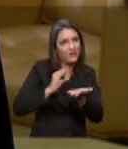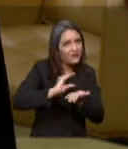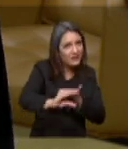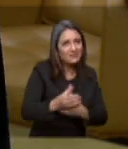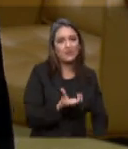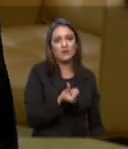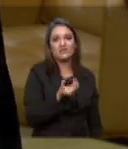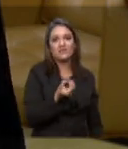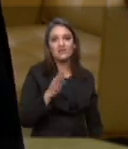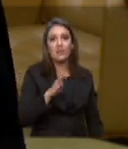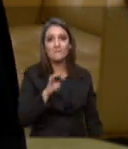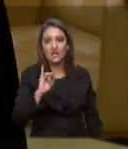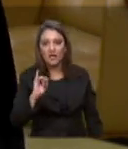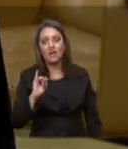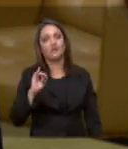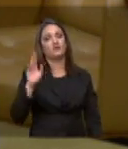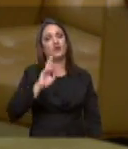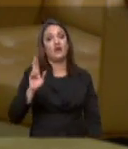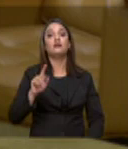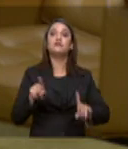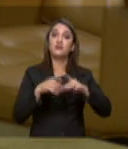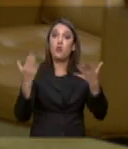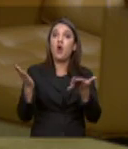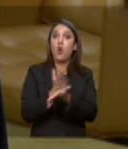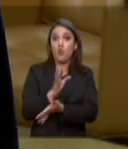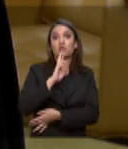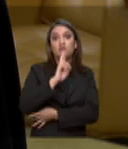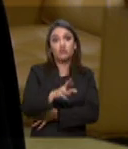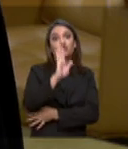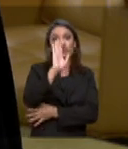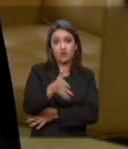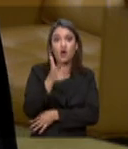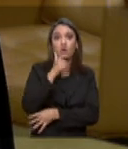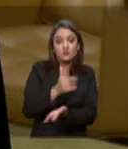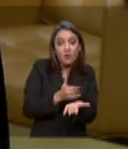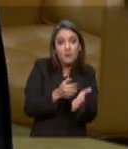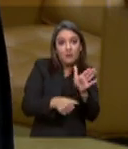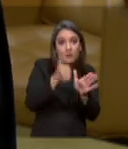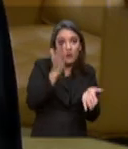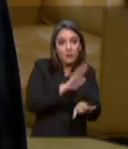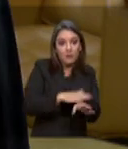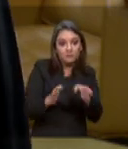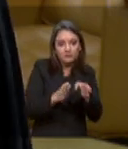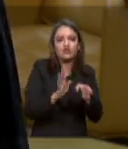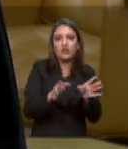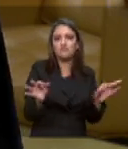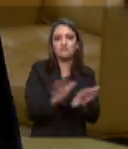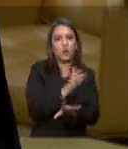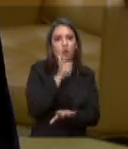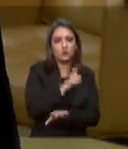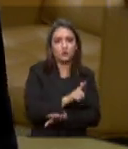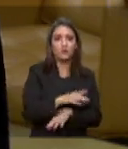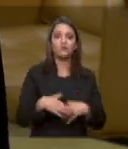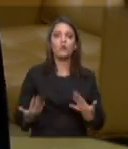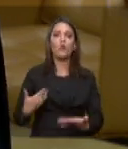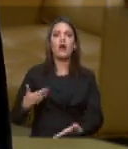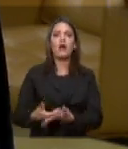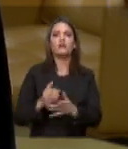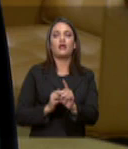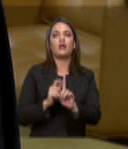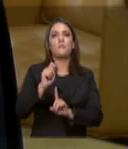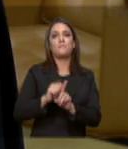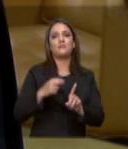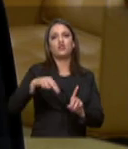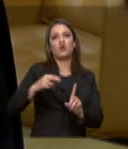E, portanto, alguns resultados muito relevantes, já que essa primeira fase já se esgotou. Até novembro de 21, ministra Carmen